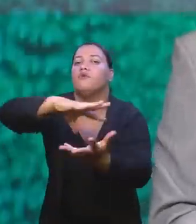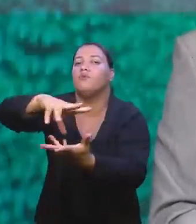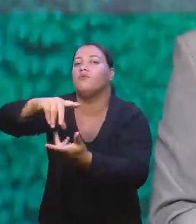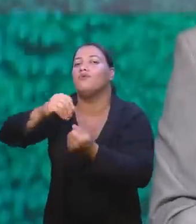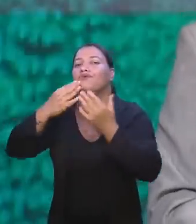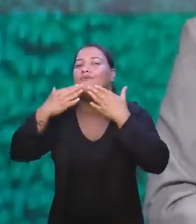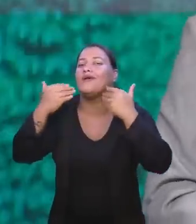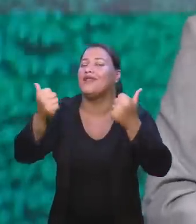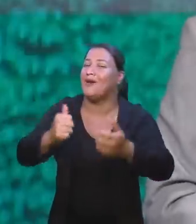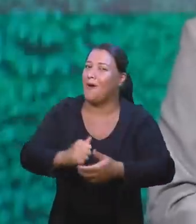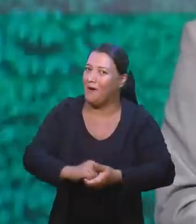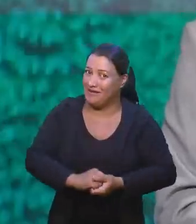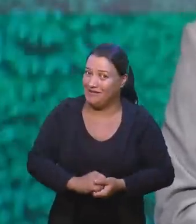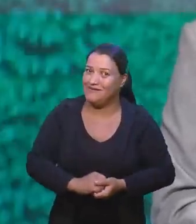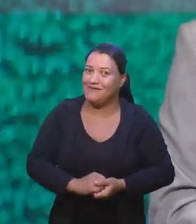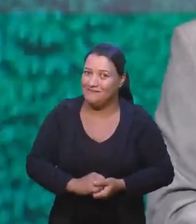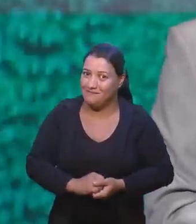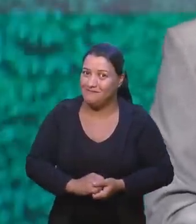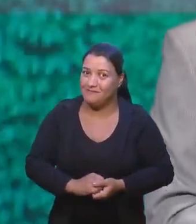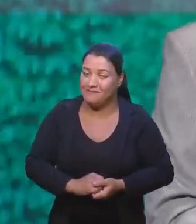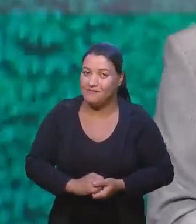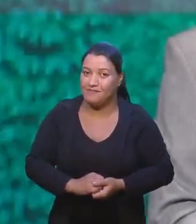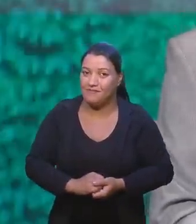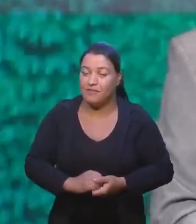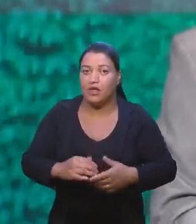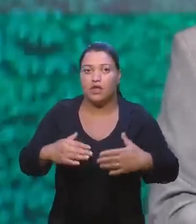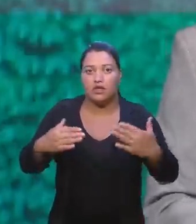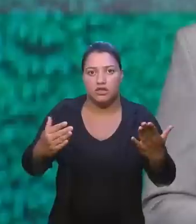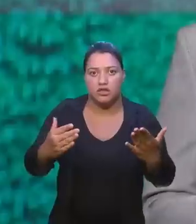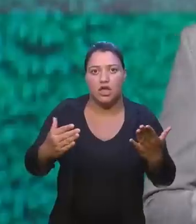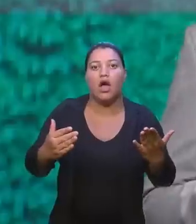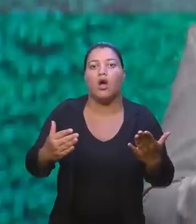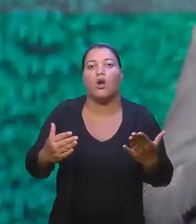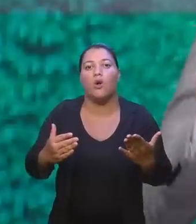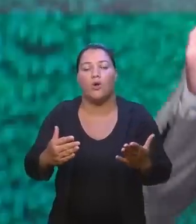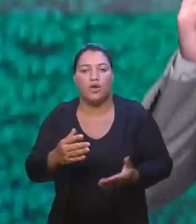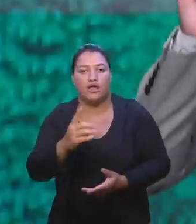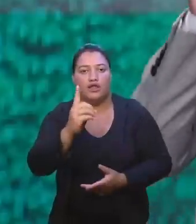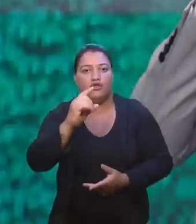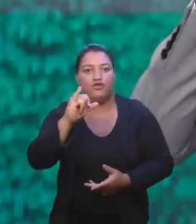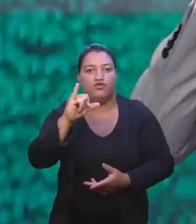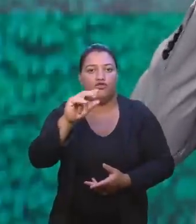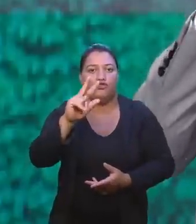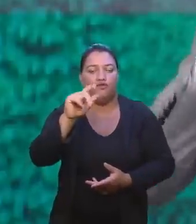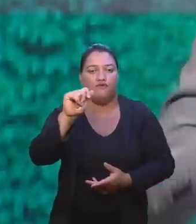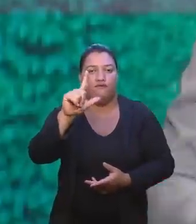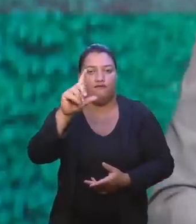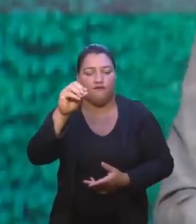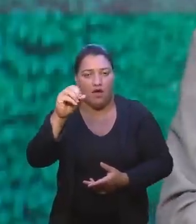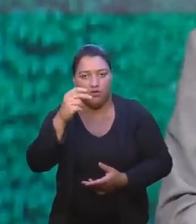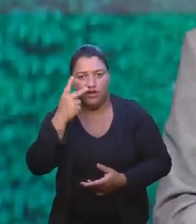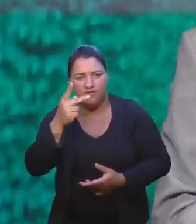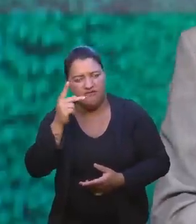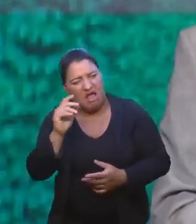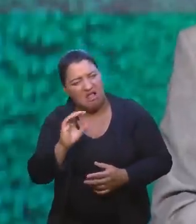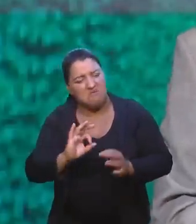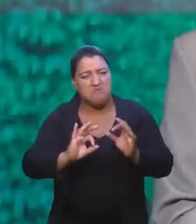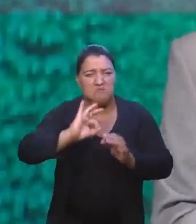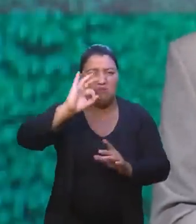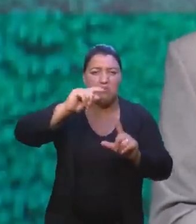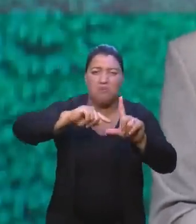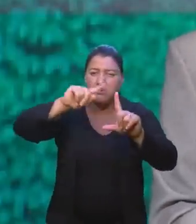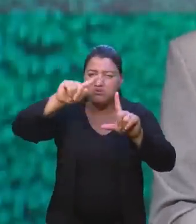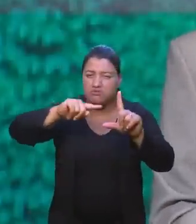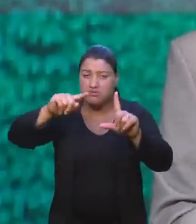melhor. Recentemente, o nosso querido Divaldo fez também uma projeção, porque não são números exatos, de